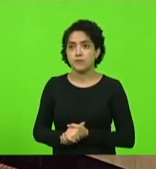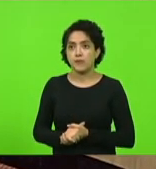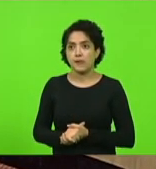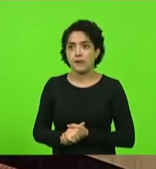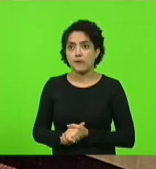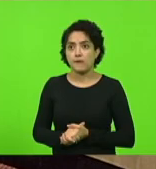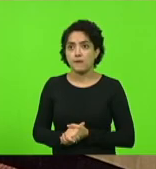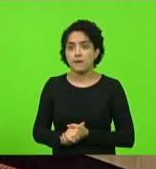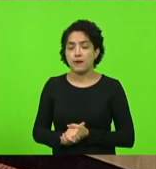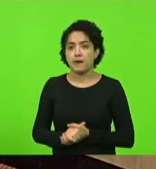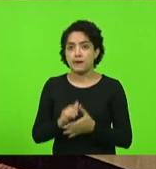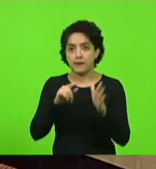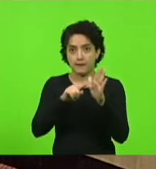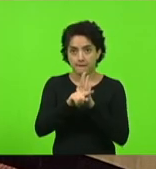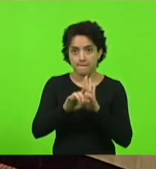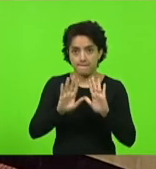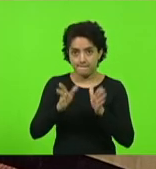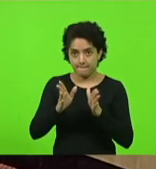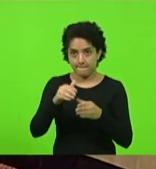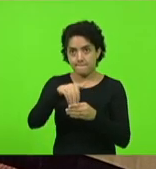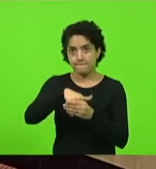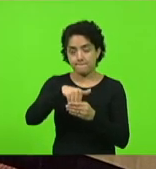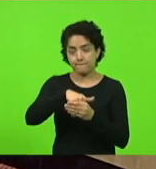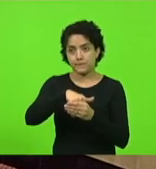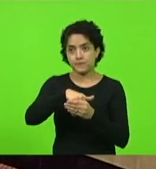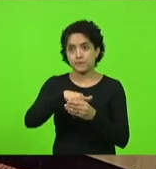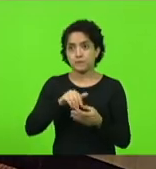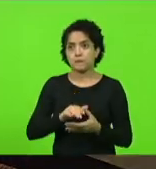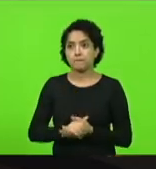Consulto, senhores e senhoras deputados, se todos exercerem seu direito de voto.